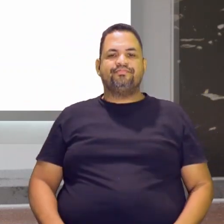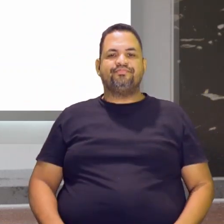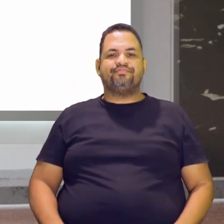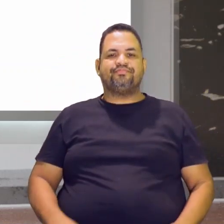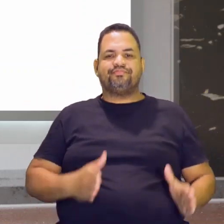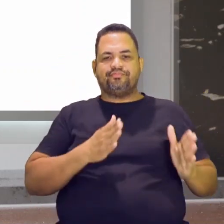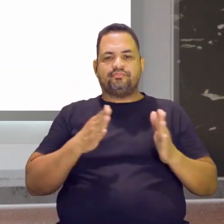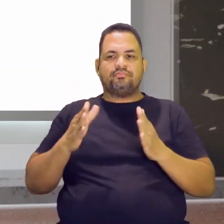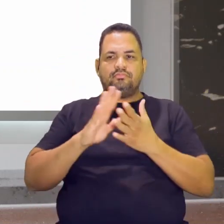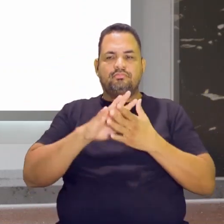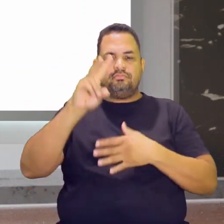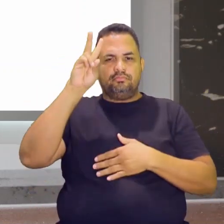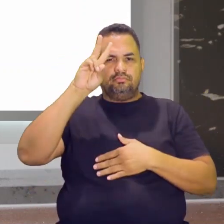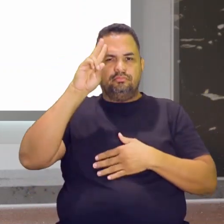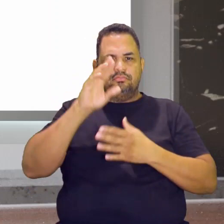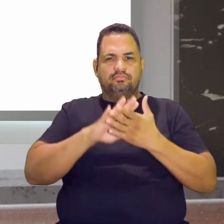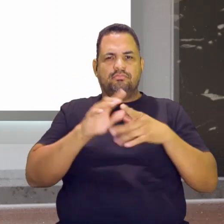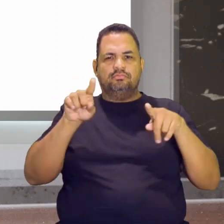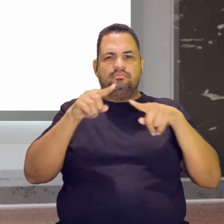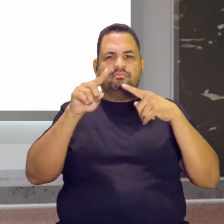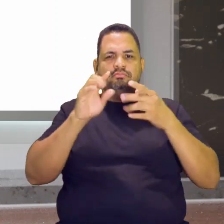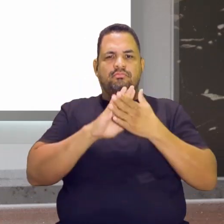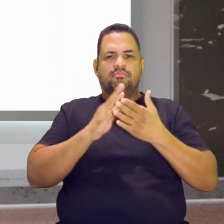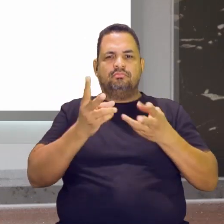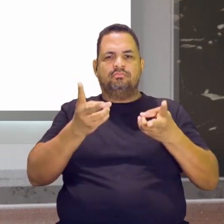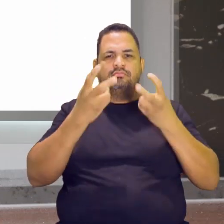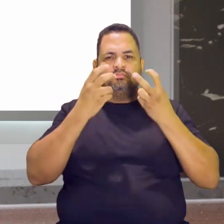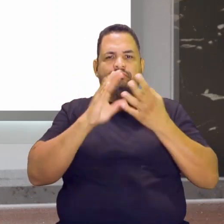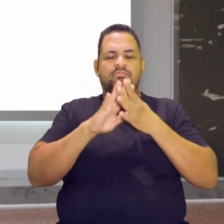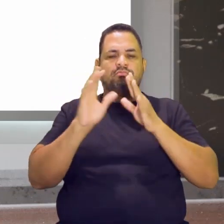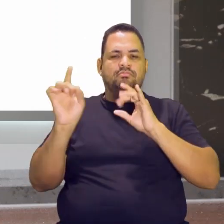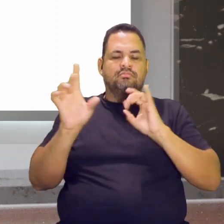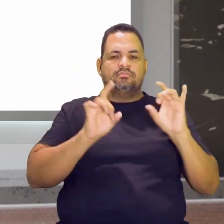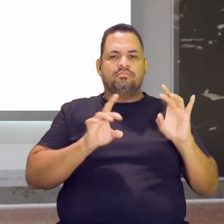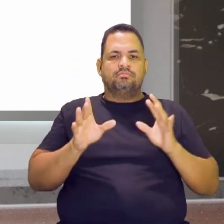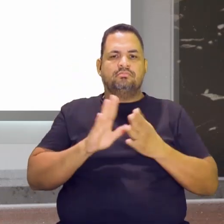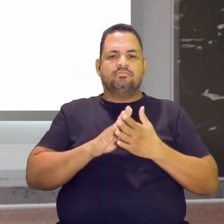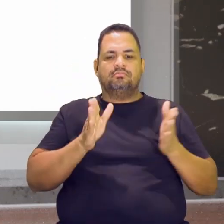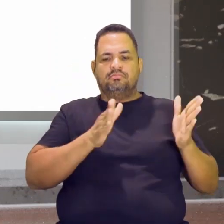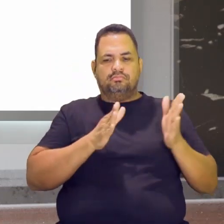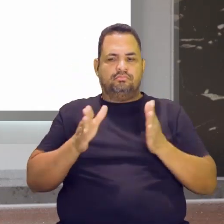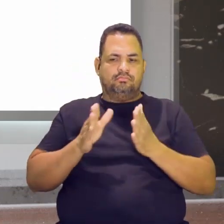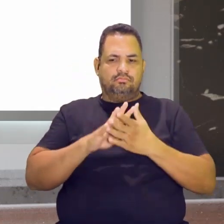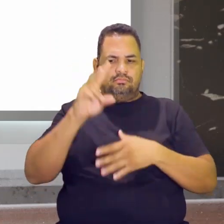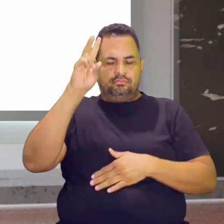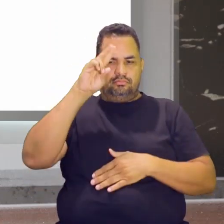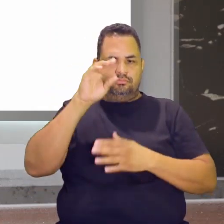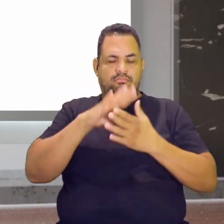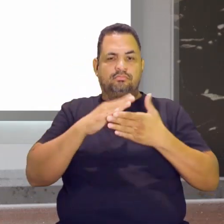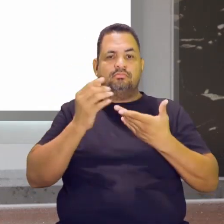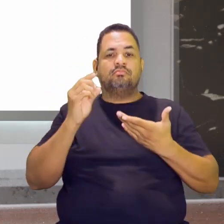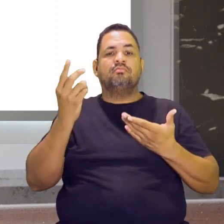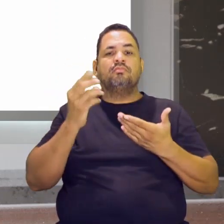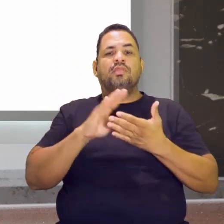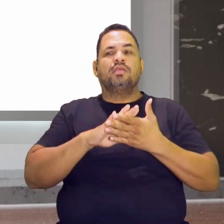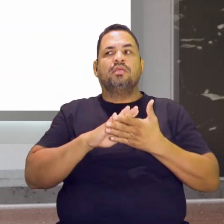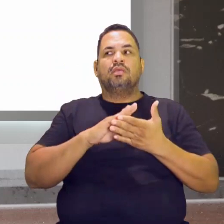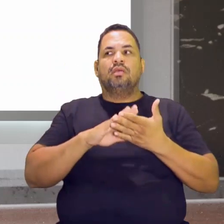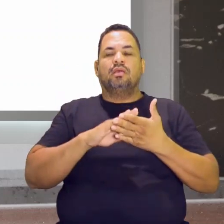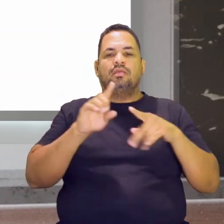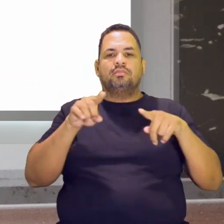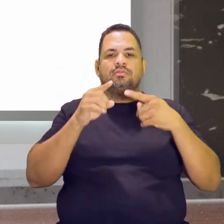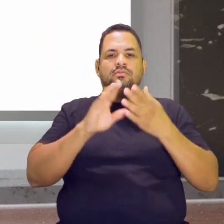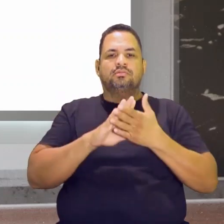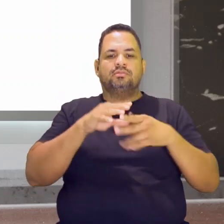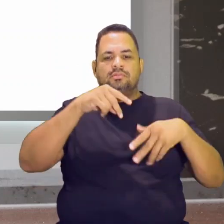nos períodos históricos sobre a música. Vocês perceberam que em cada período as produções musicais,